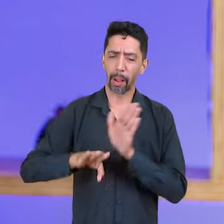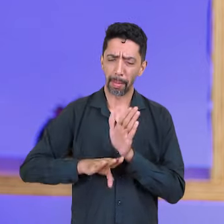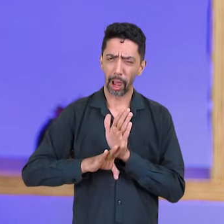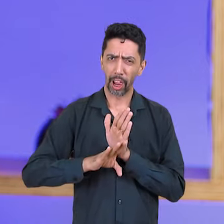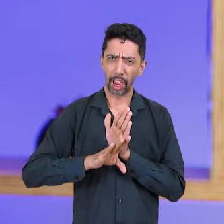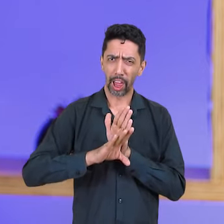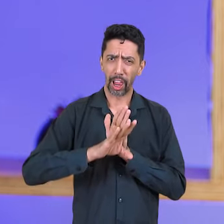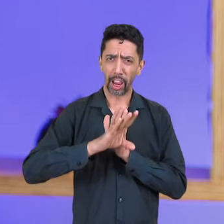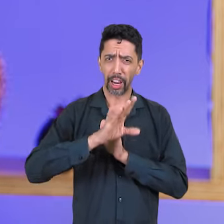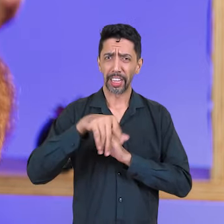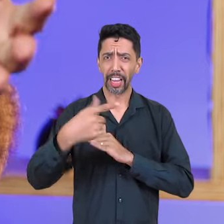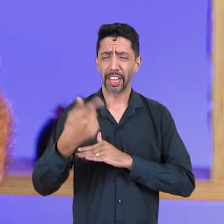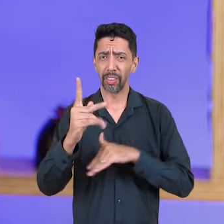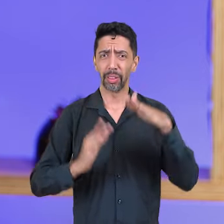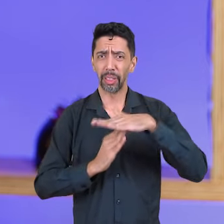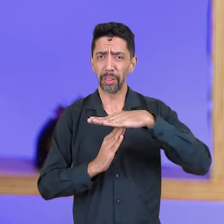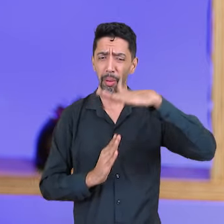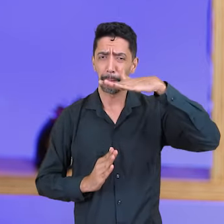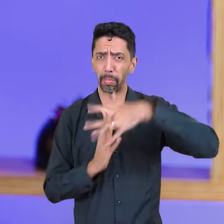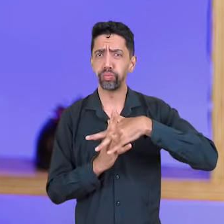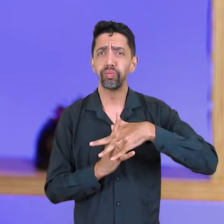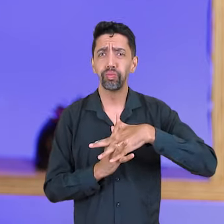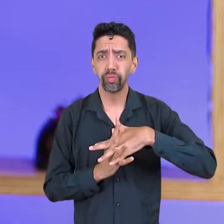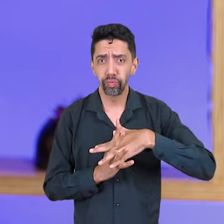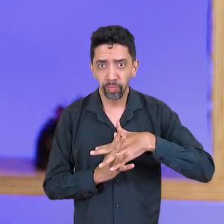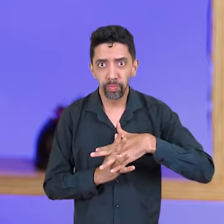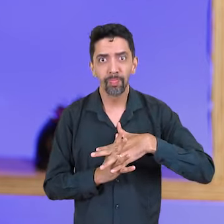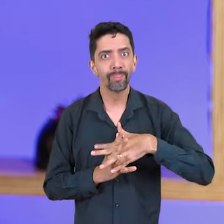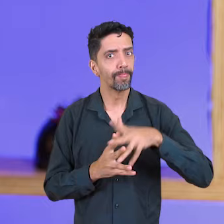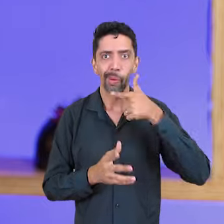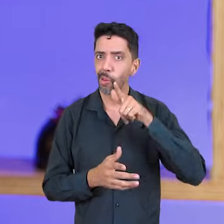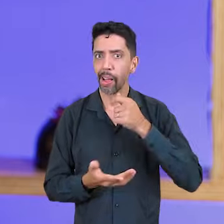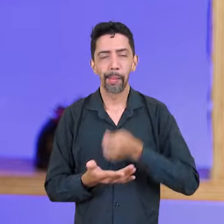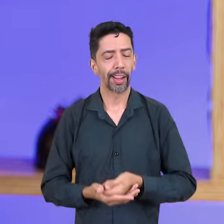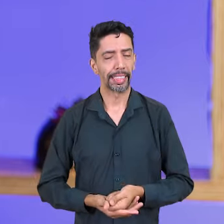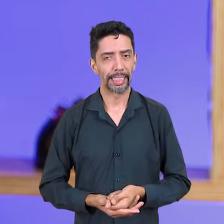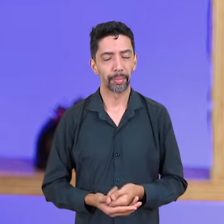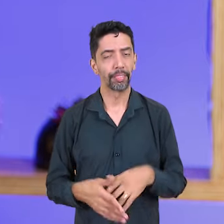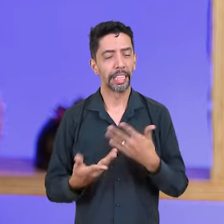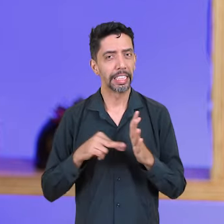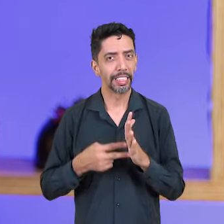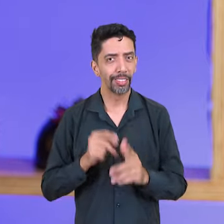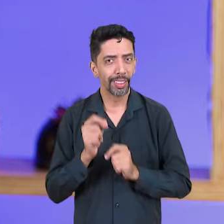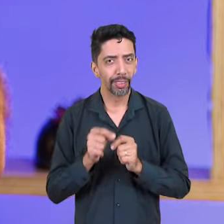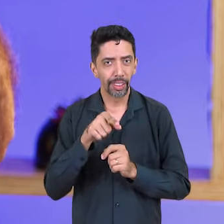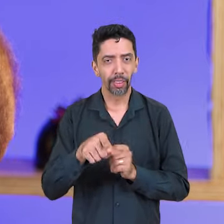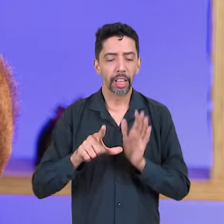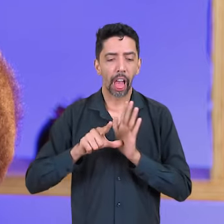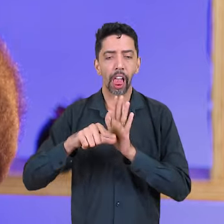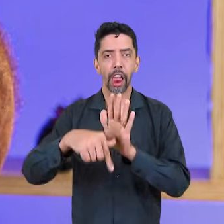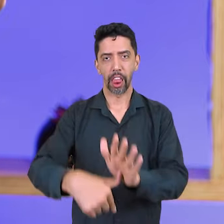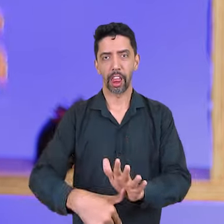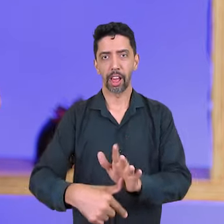de prestações e eu não consigo mais honrá-las. Significa que eu agora começo a ficar inadimplente, com o